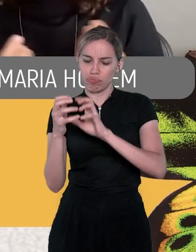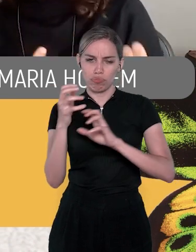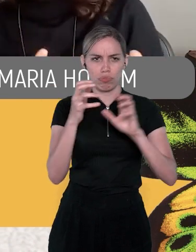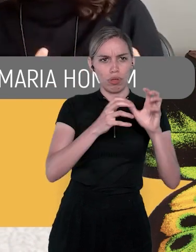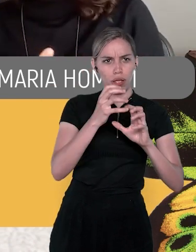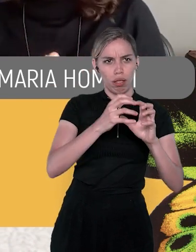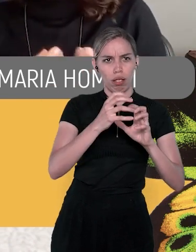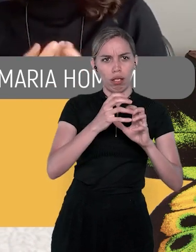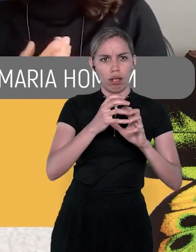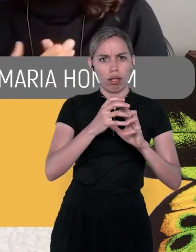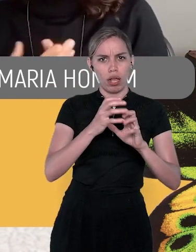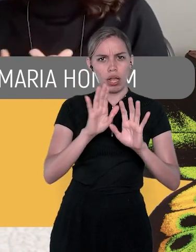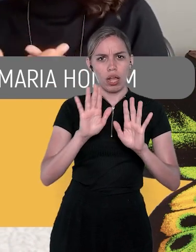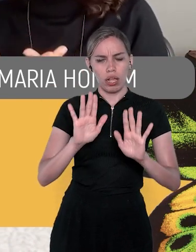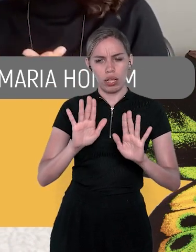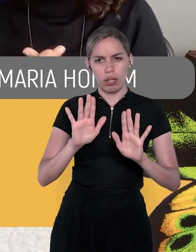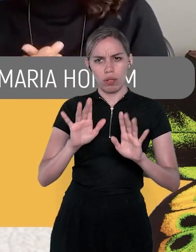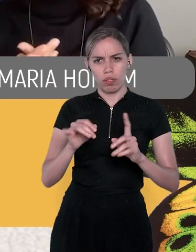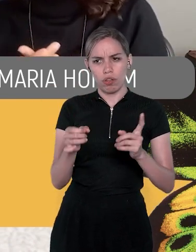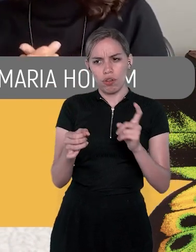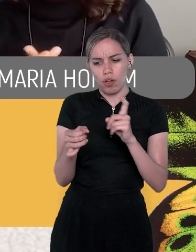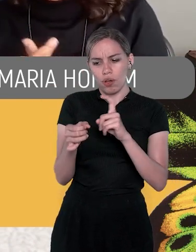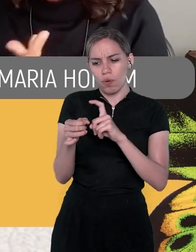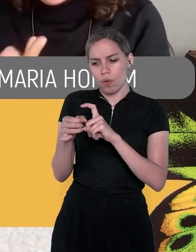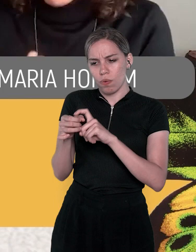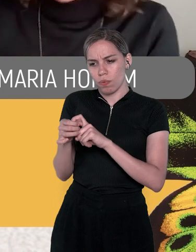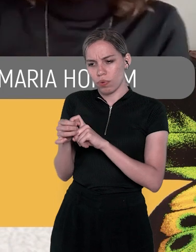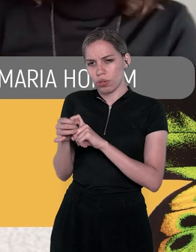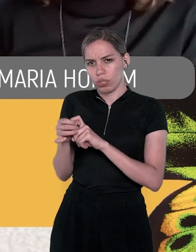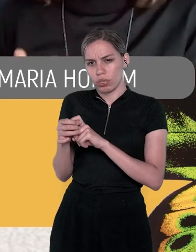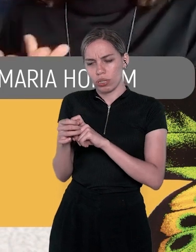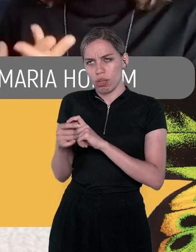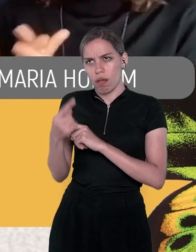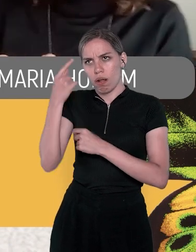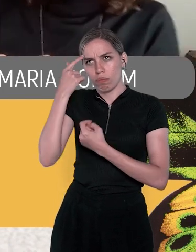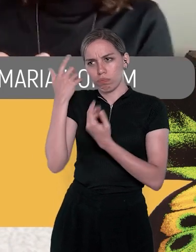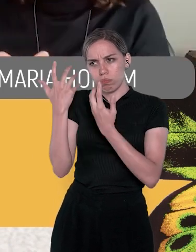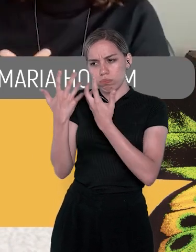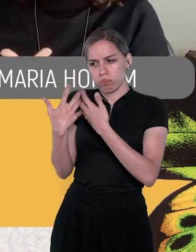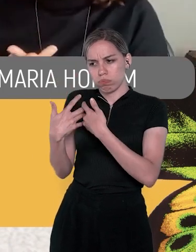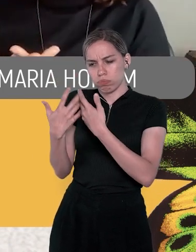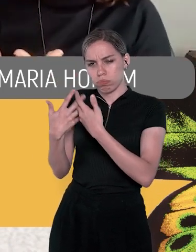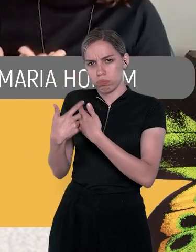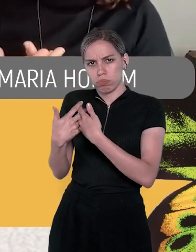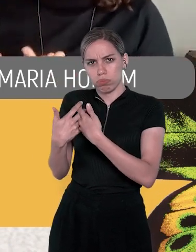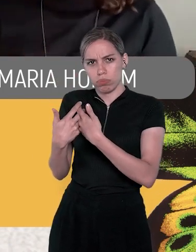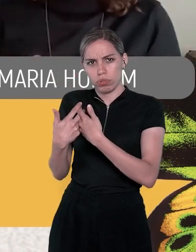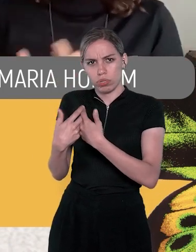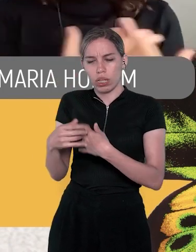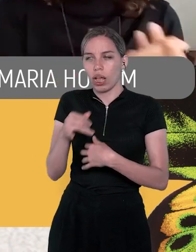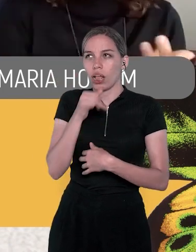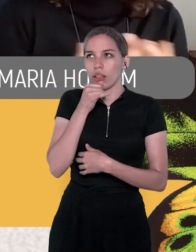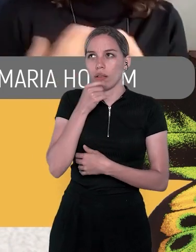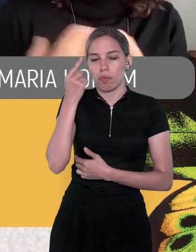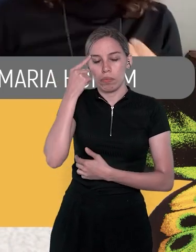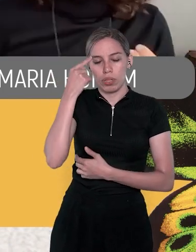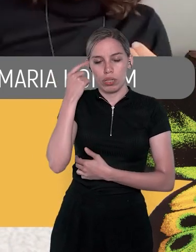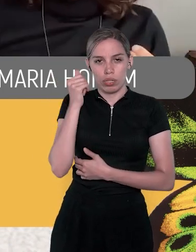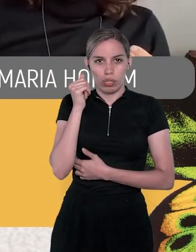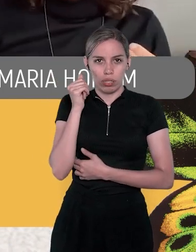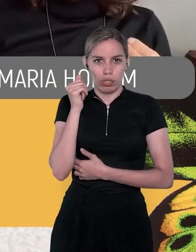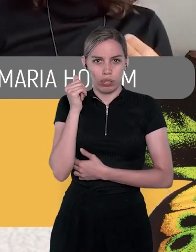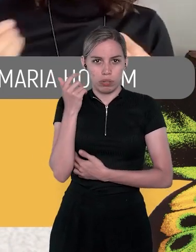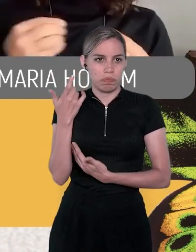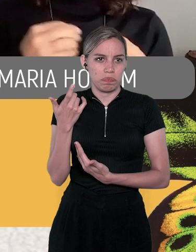brigando, sabe? Vamos voltar para uma origem nobre, quase, mas Shakespeare, né? Catarina